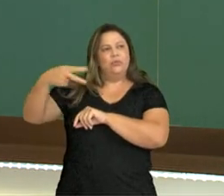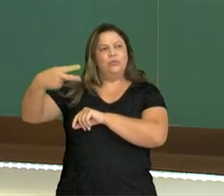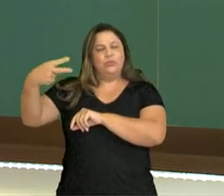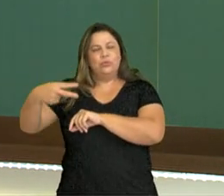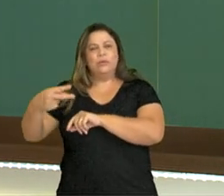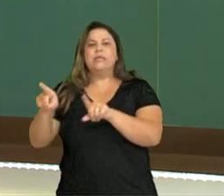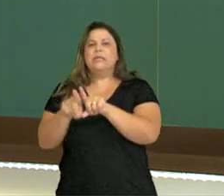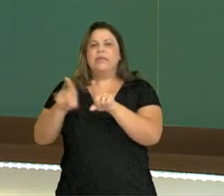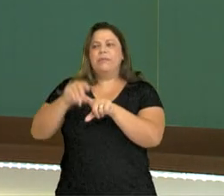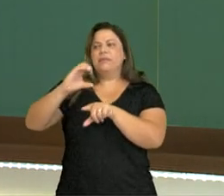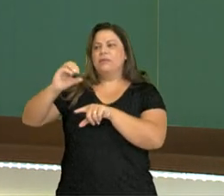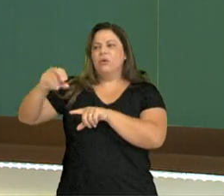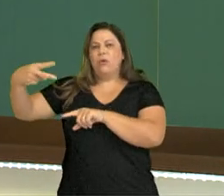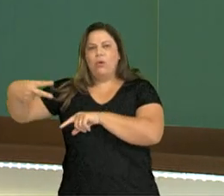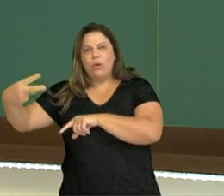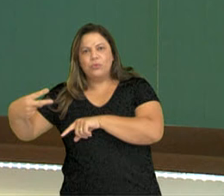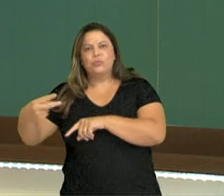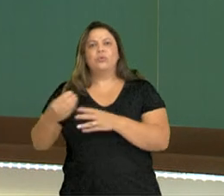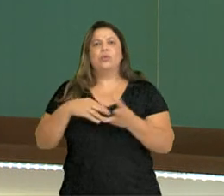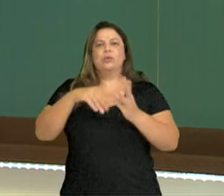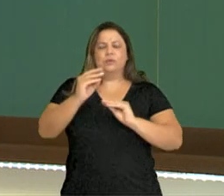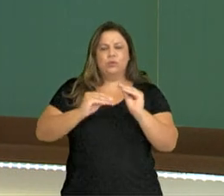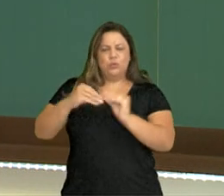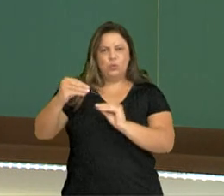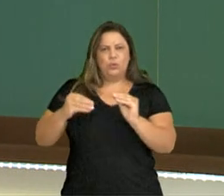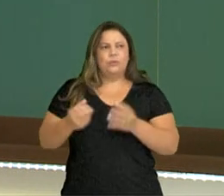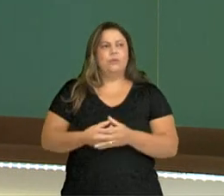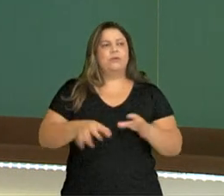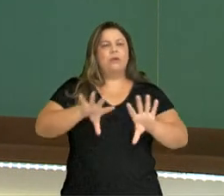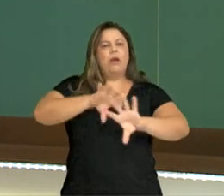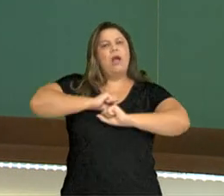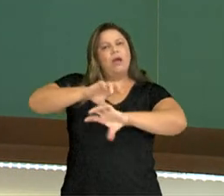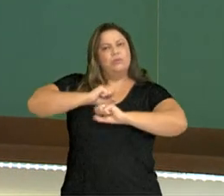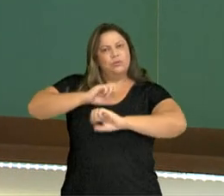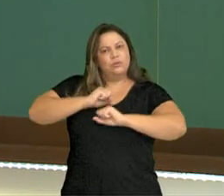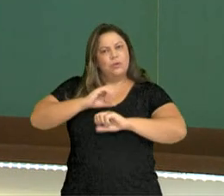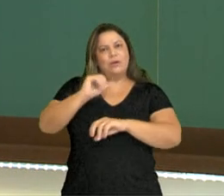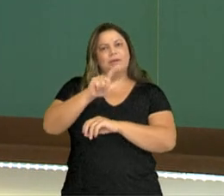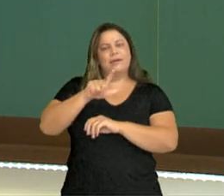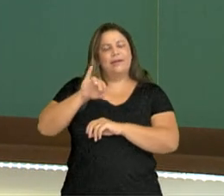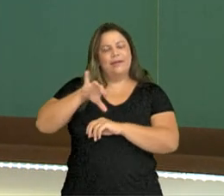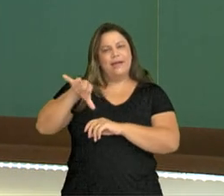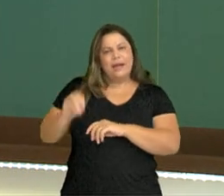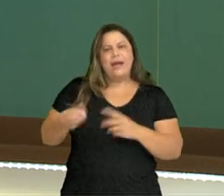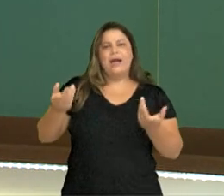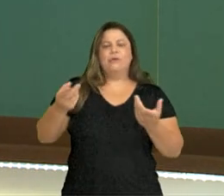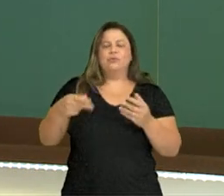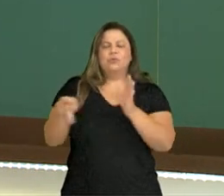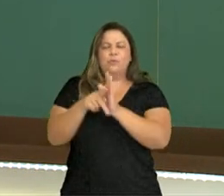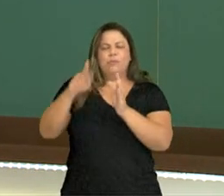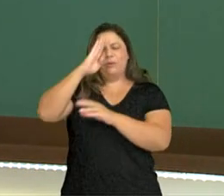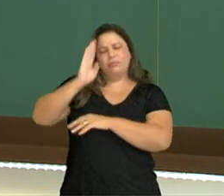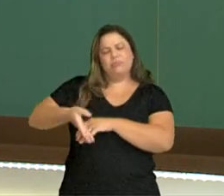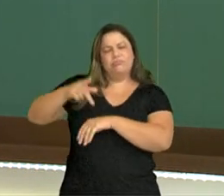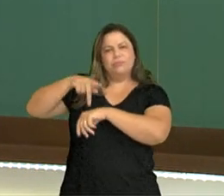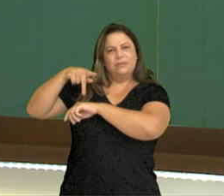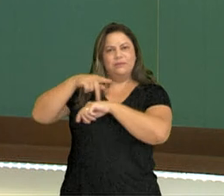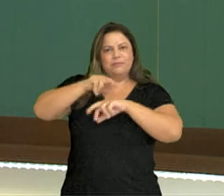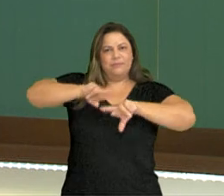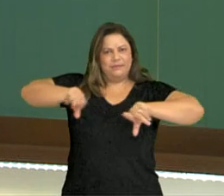de matéria orgânica. B, absorvem cálcio e nitrogênio diretamente das rochas.